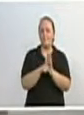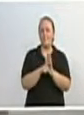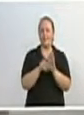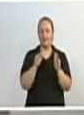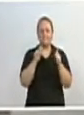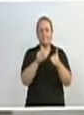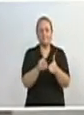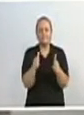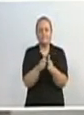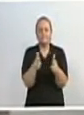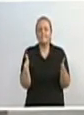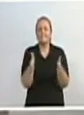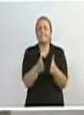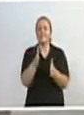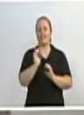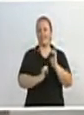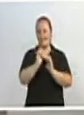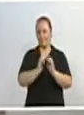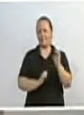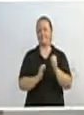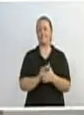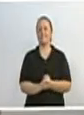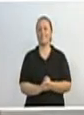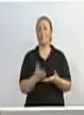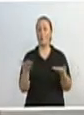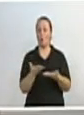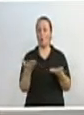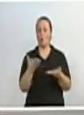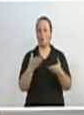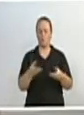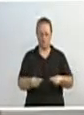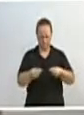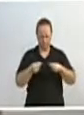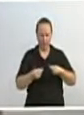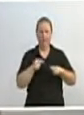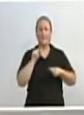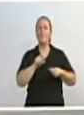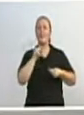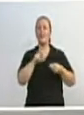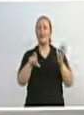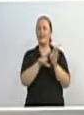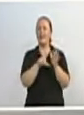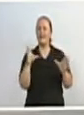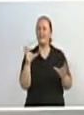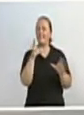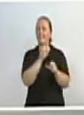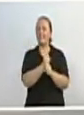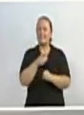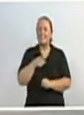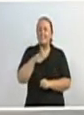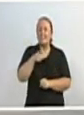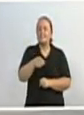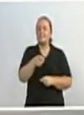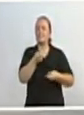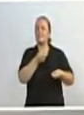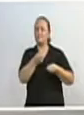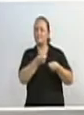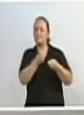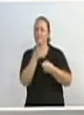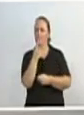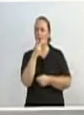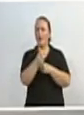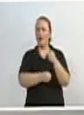aqui, recebemos agora, por exemplo, já a Lei de Diretrizes Orçamentárias dos próximos 4 anos, a